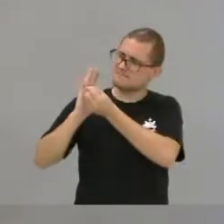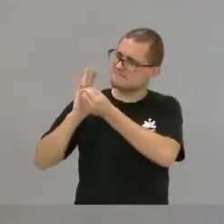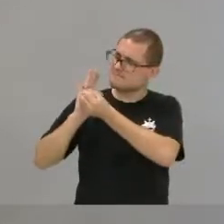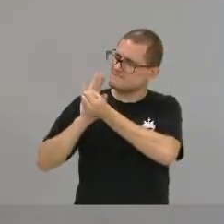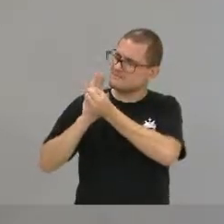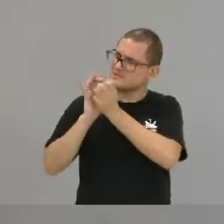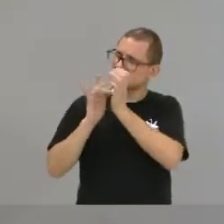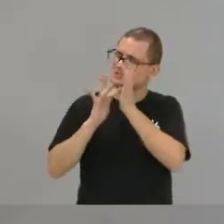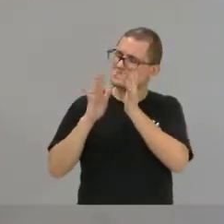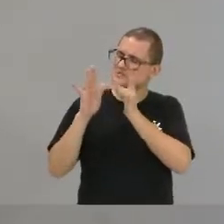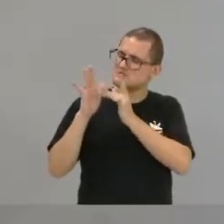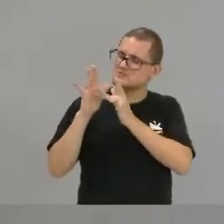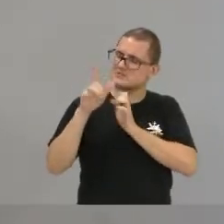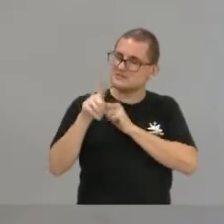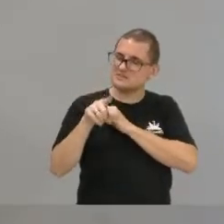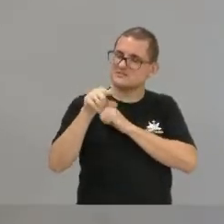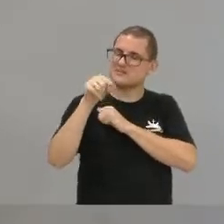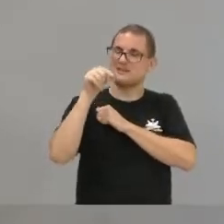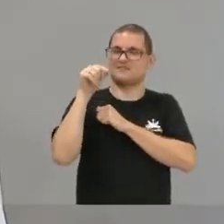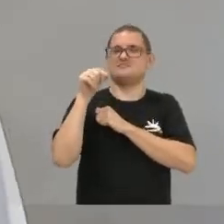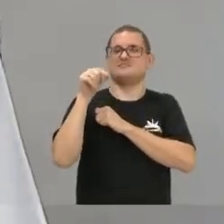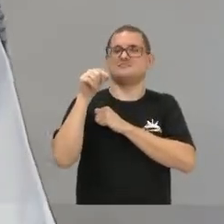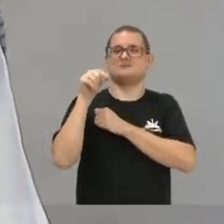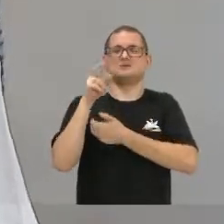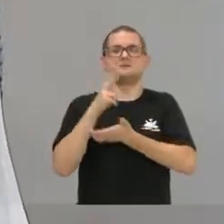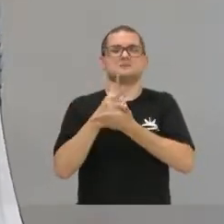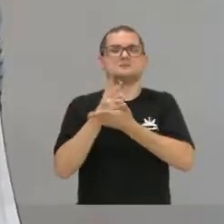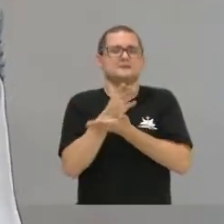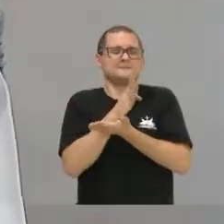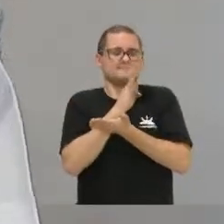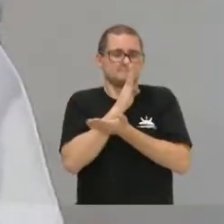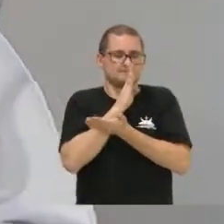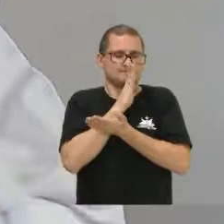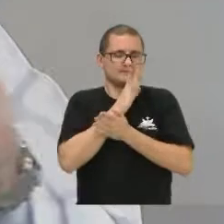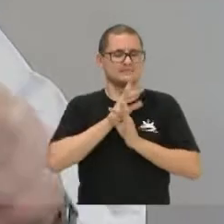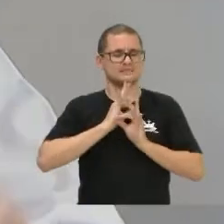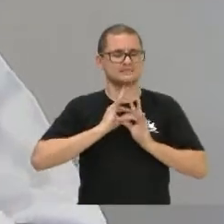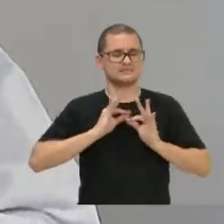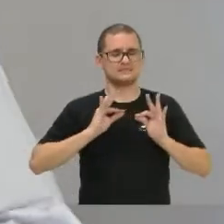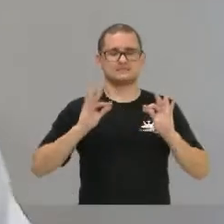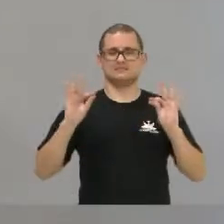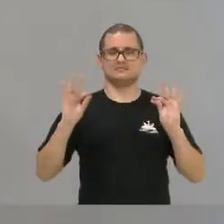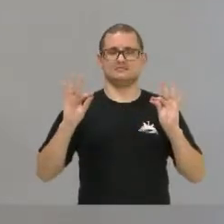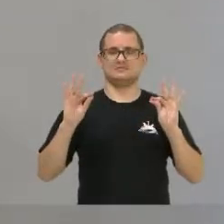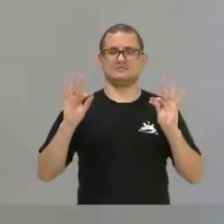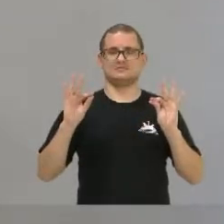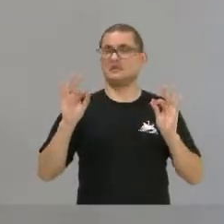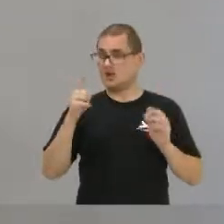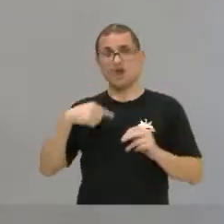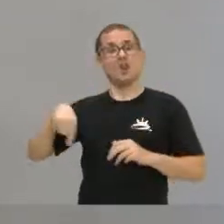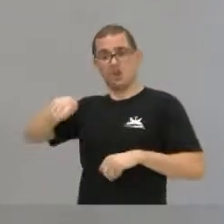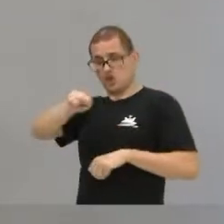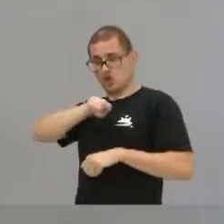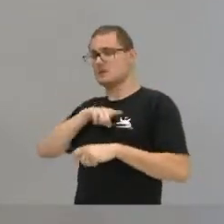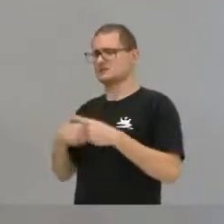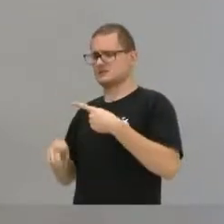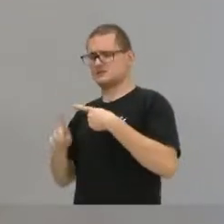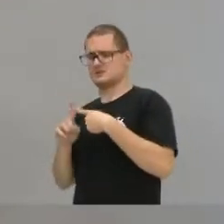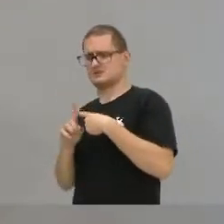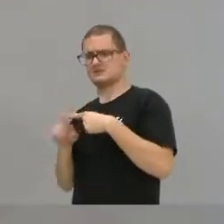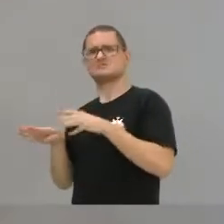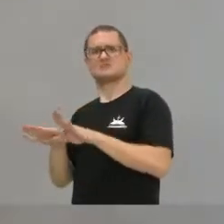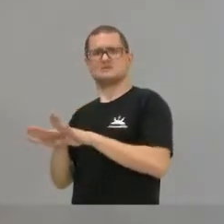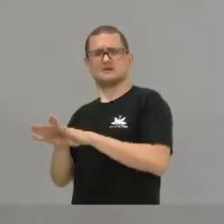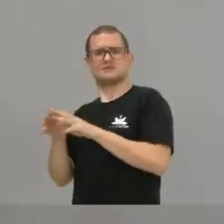que o filho de deus fez um e é capaz de engenheiro rio no